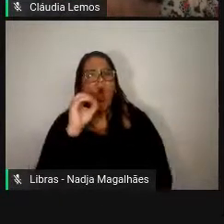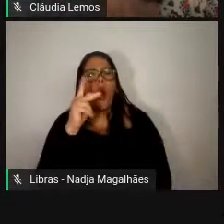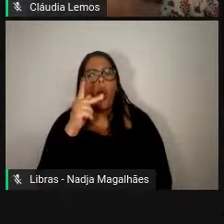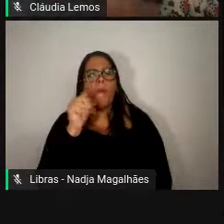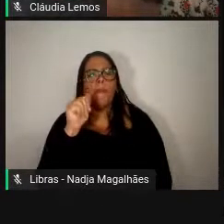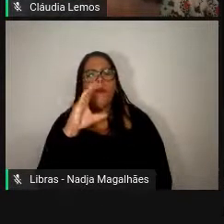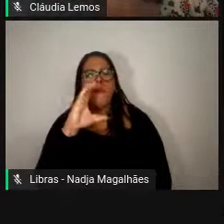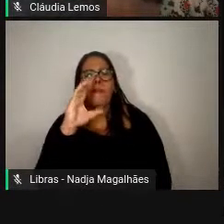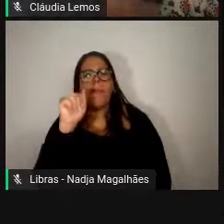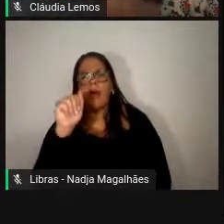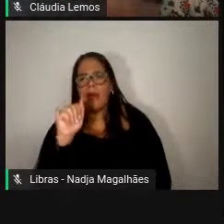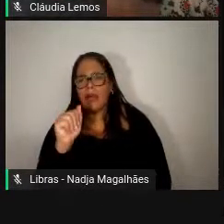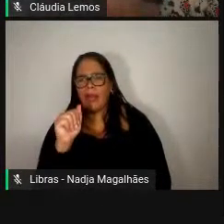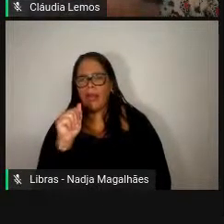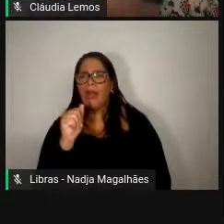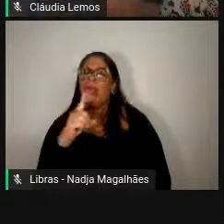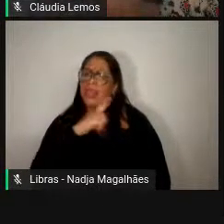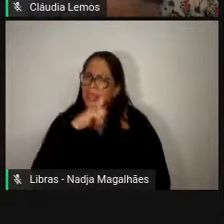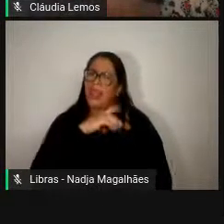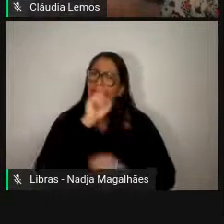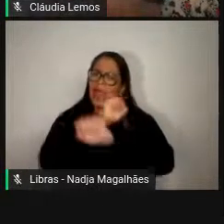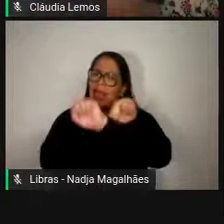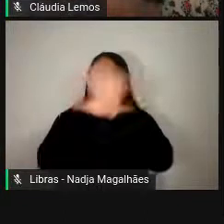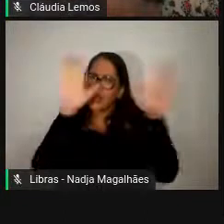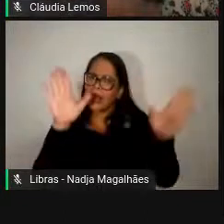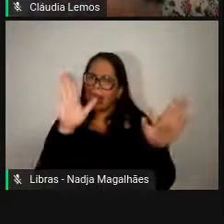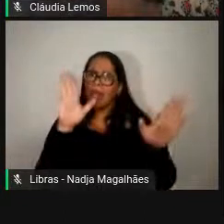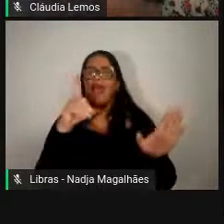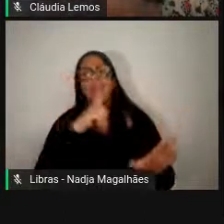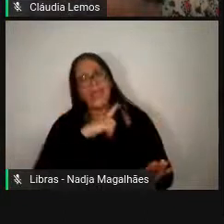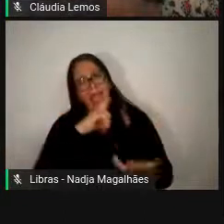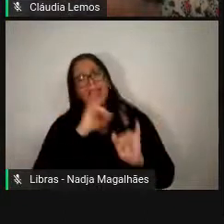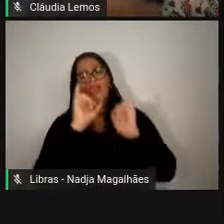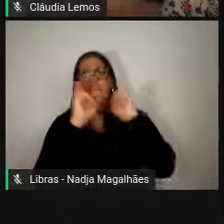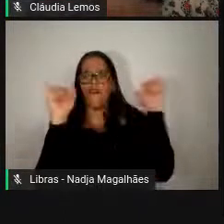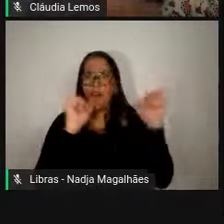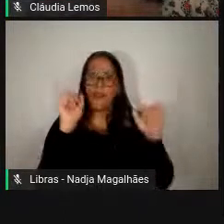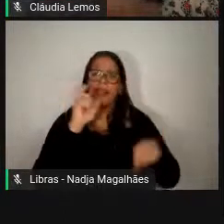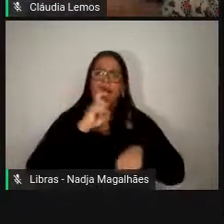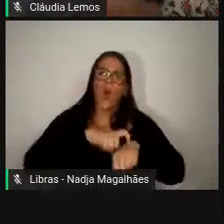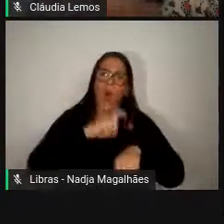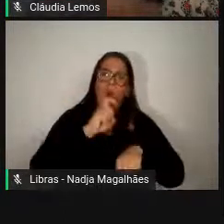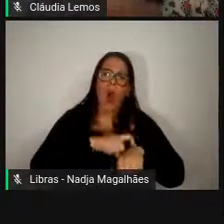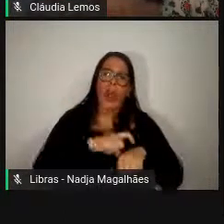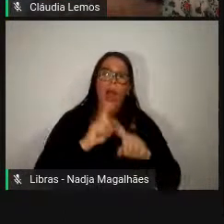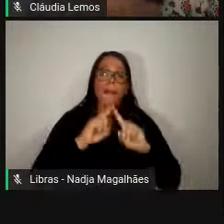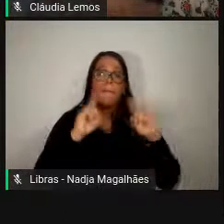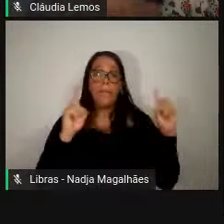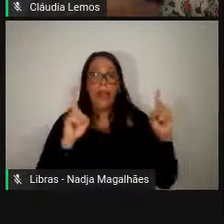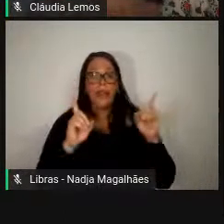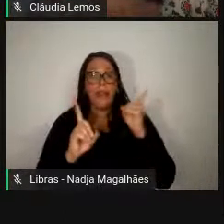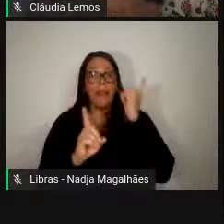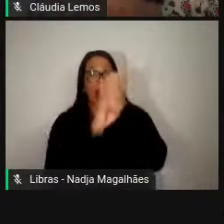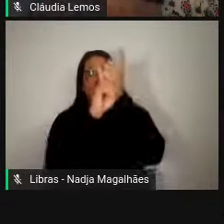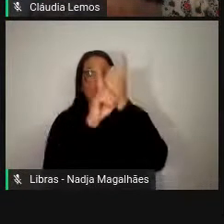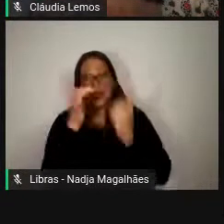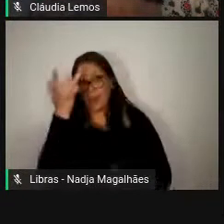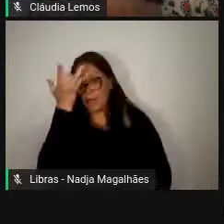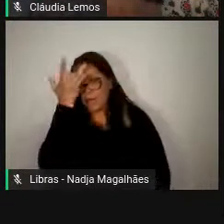tá sendo dada transparência? Tá informado que vai ser o dia que vai ser, a hora que vai ser, mas para o cidadão